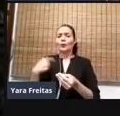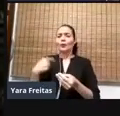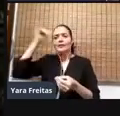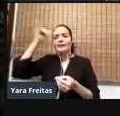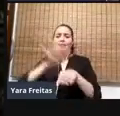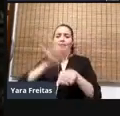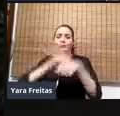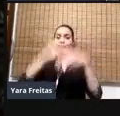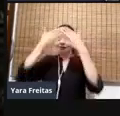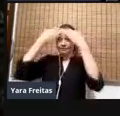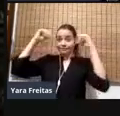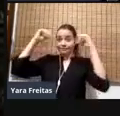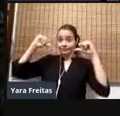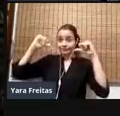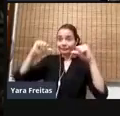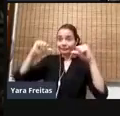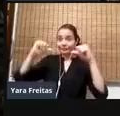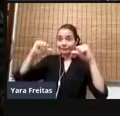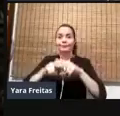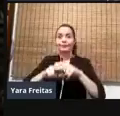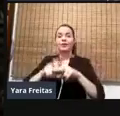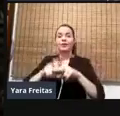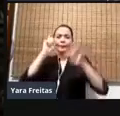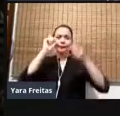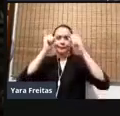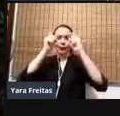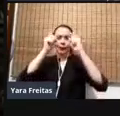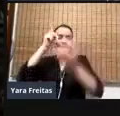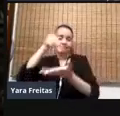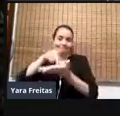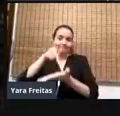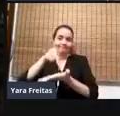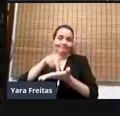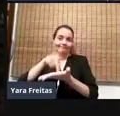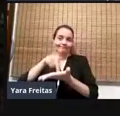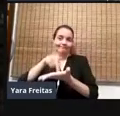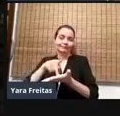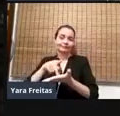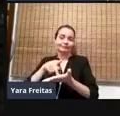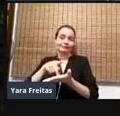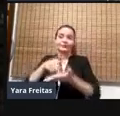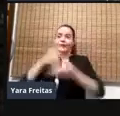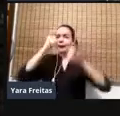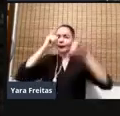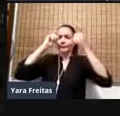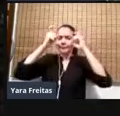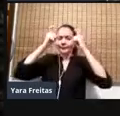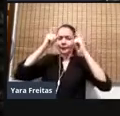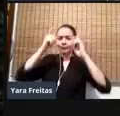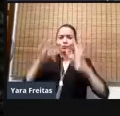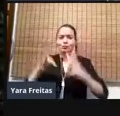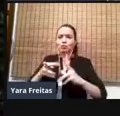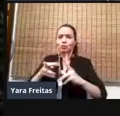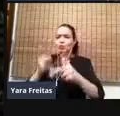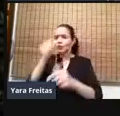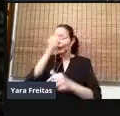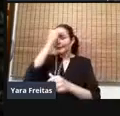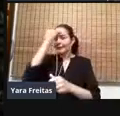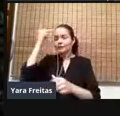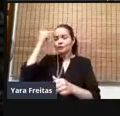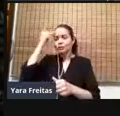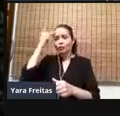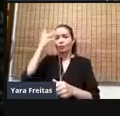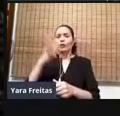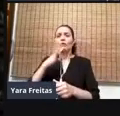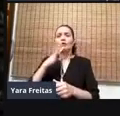né? Então, essa é uma preocupação real, né? Acho que essa é uma preocupação de todas as pessoas que têm um pouquinho de conhecimento,